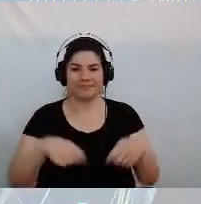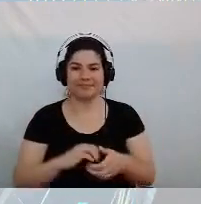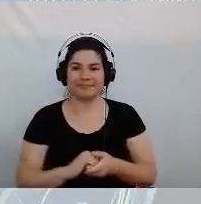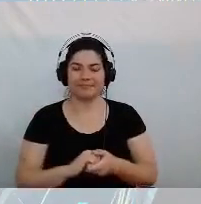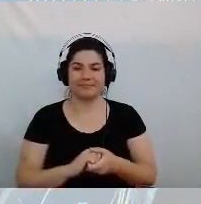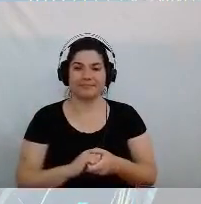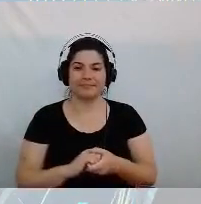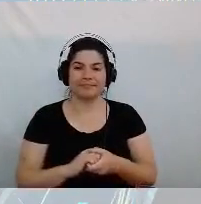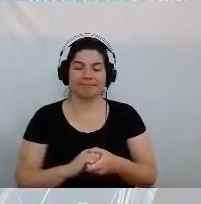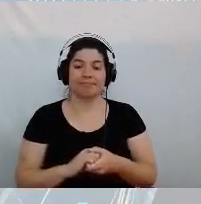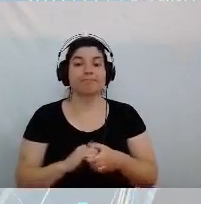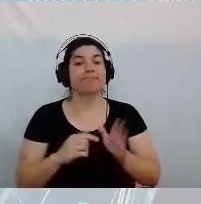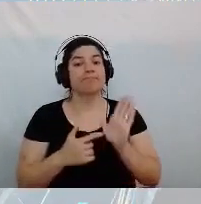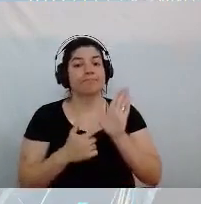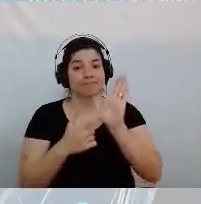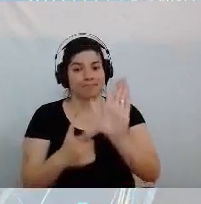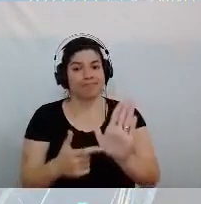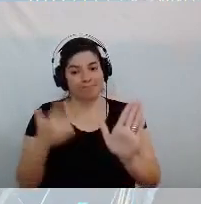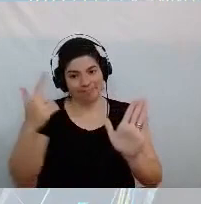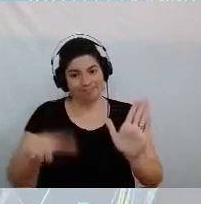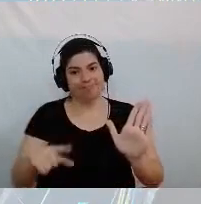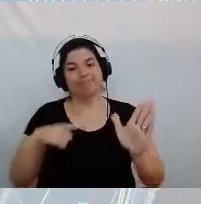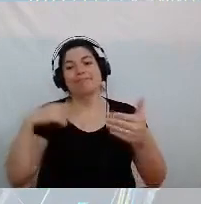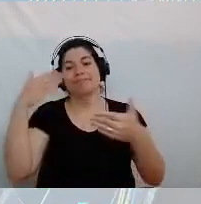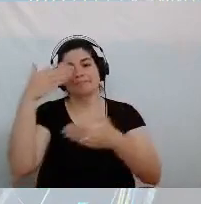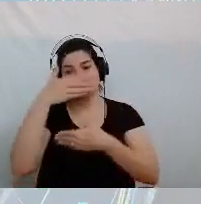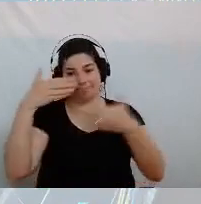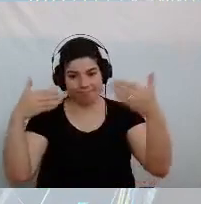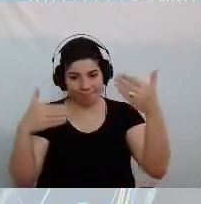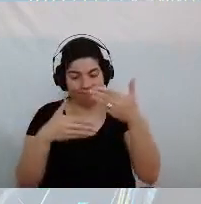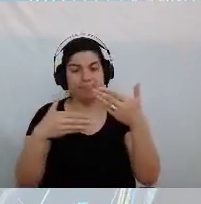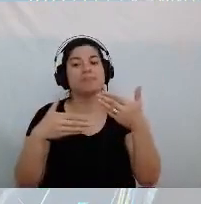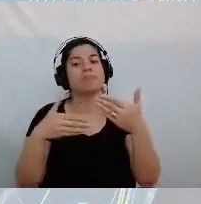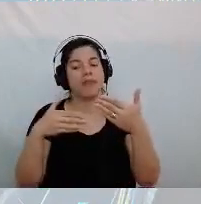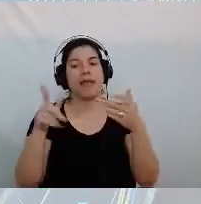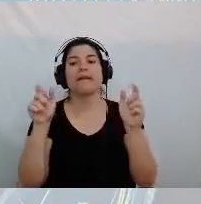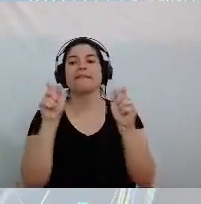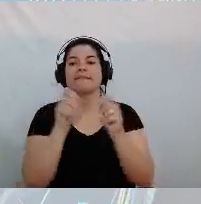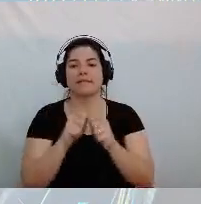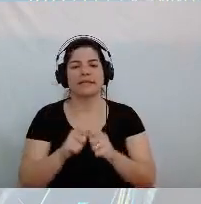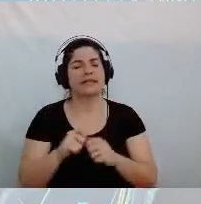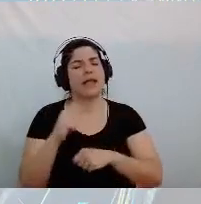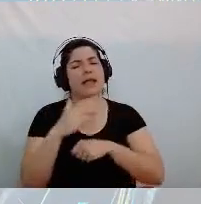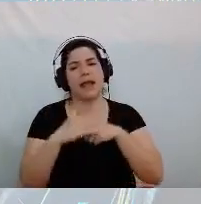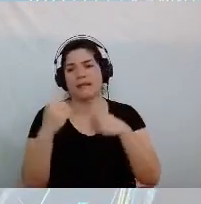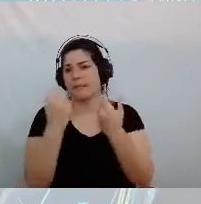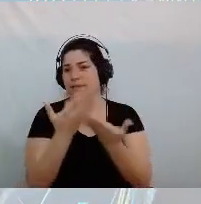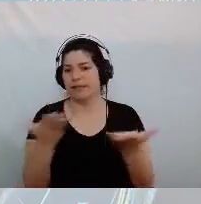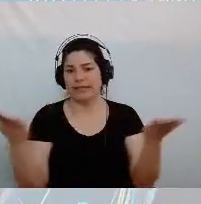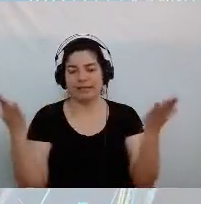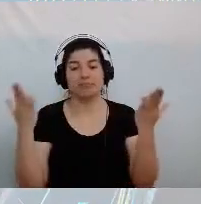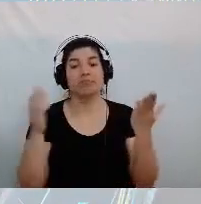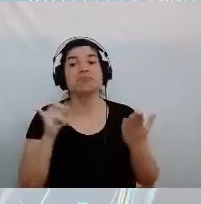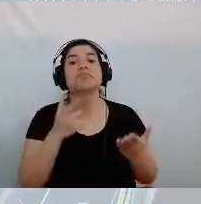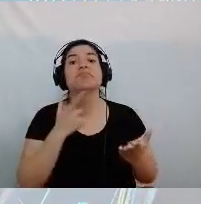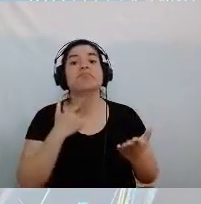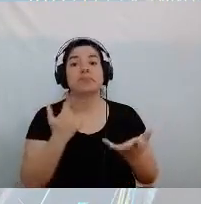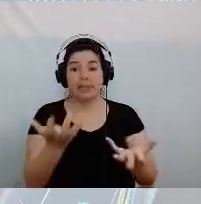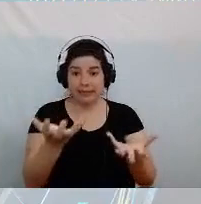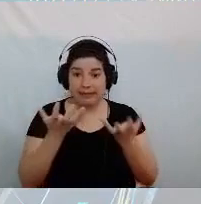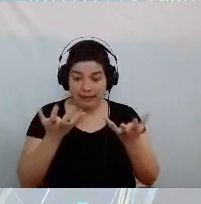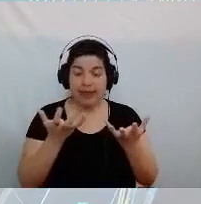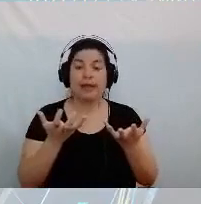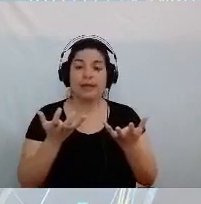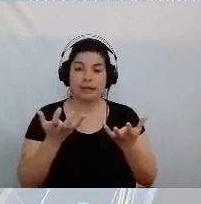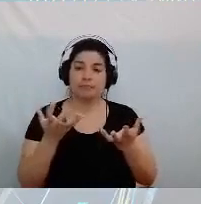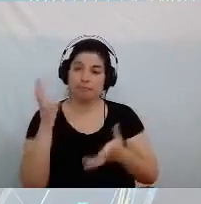essa apresentação mais uma vez os slides dessa apresentação Eles foram elaborados aí com muito carinho para vocês né Caso vocês tenham interesse em